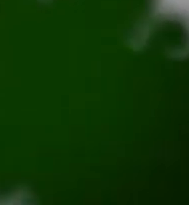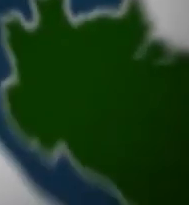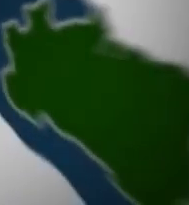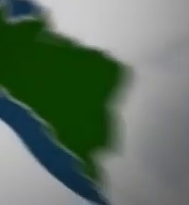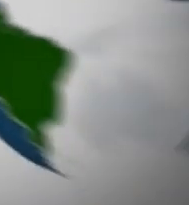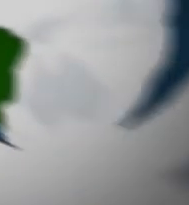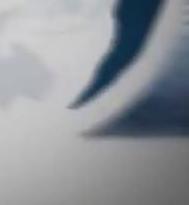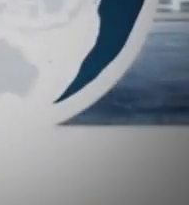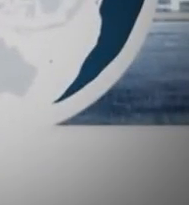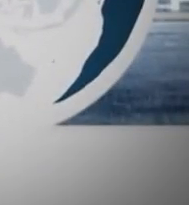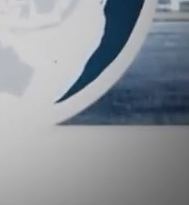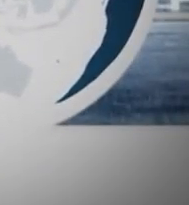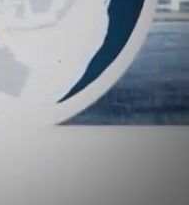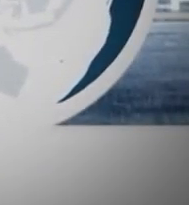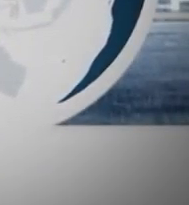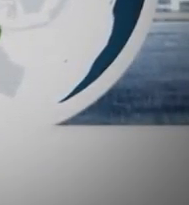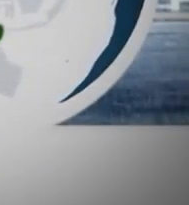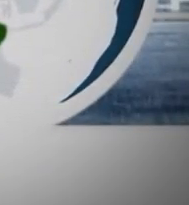Olá,